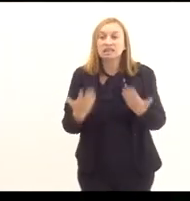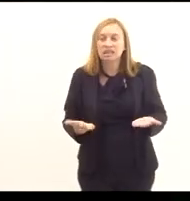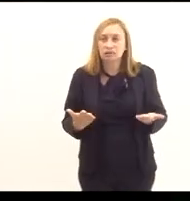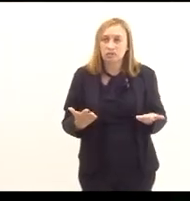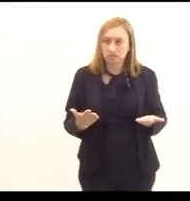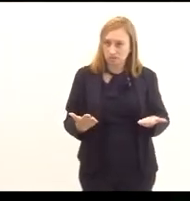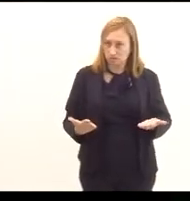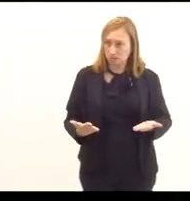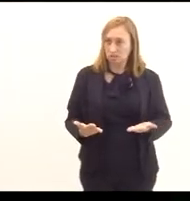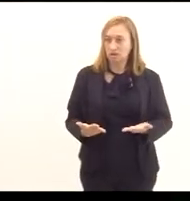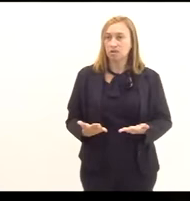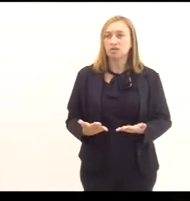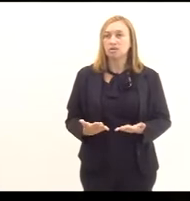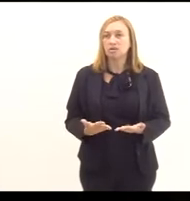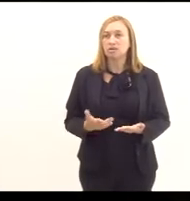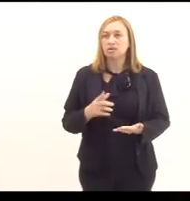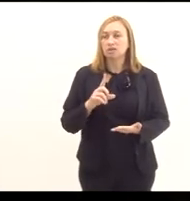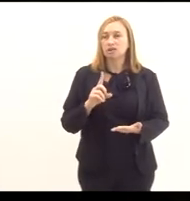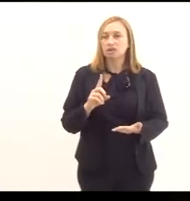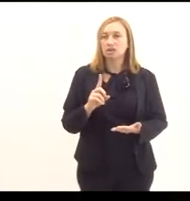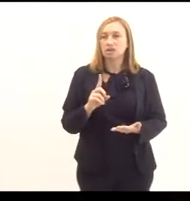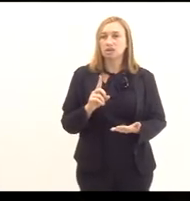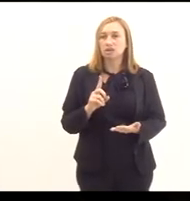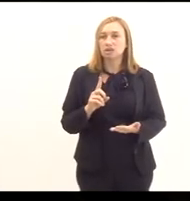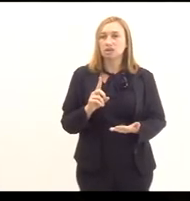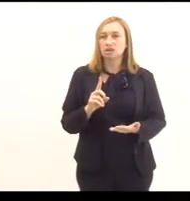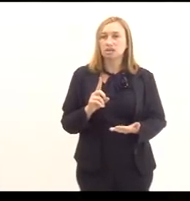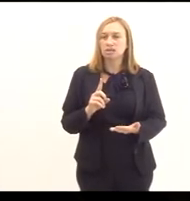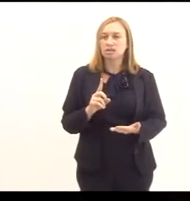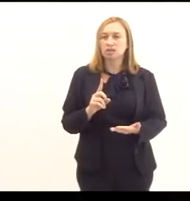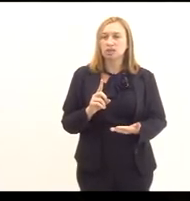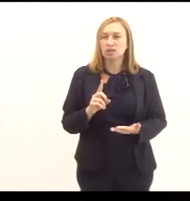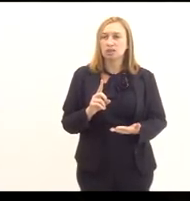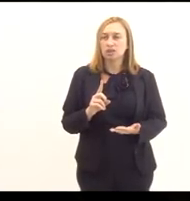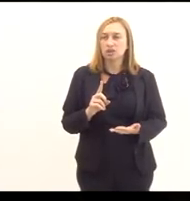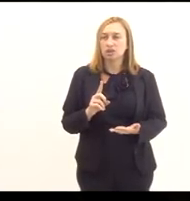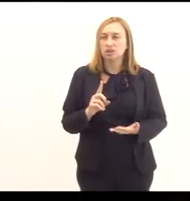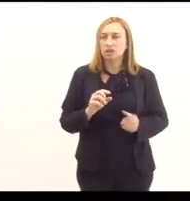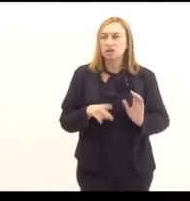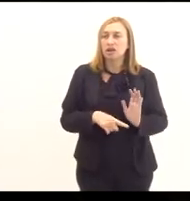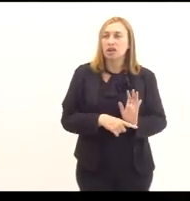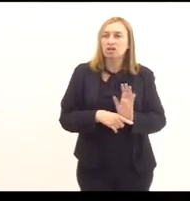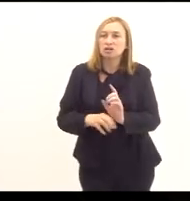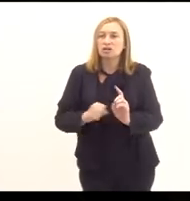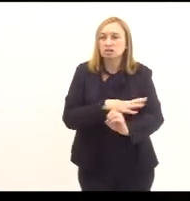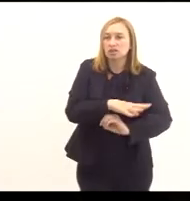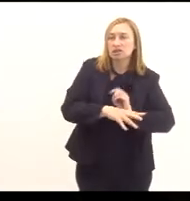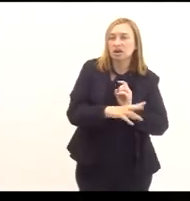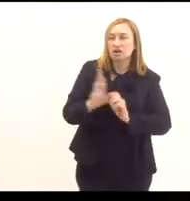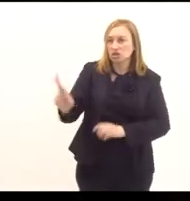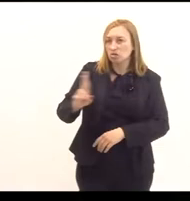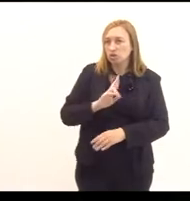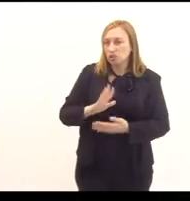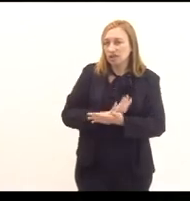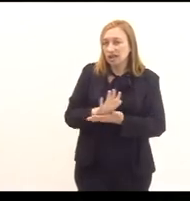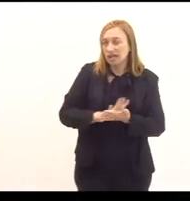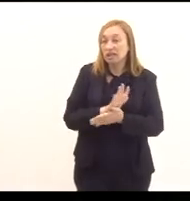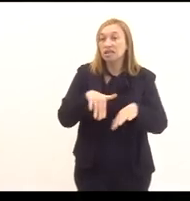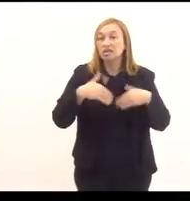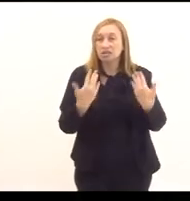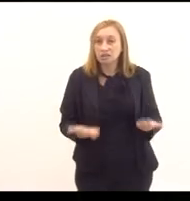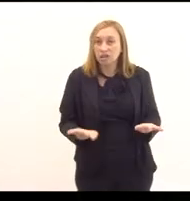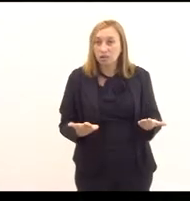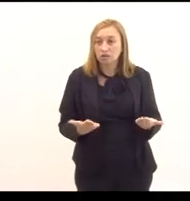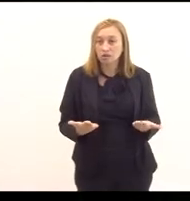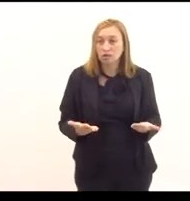assim o que não é de Toada a assistência social Continua sem responder então